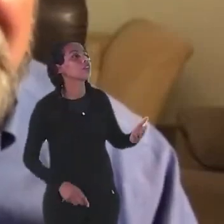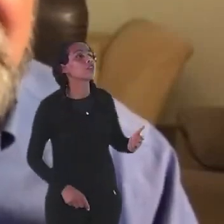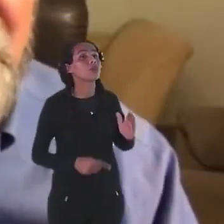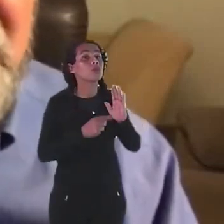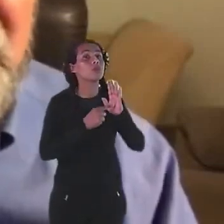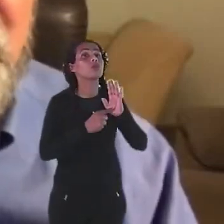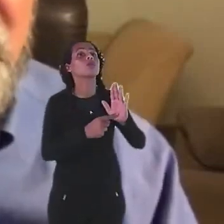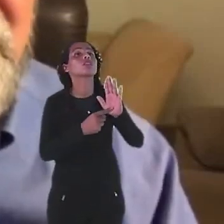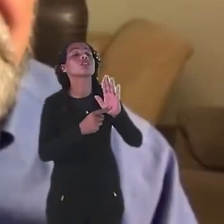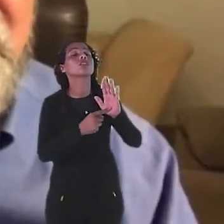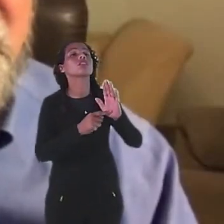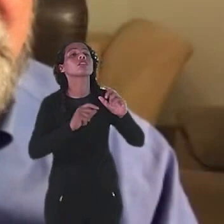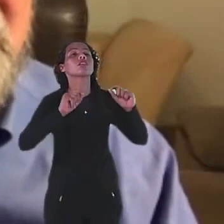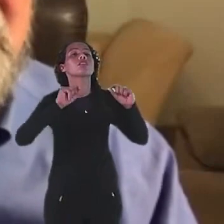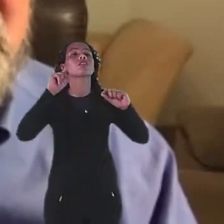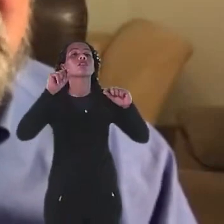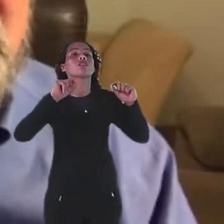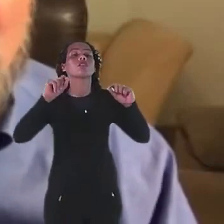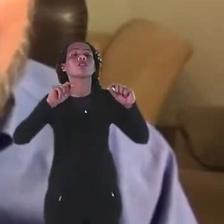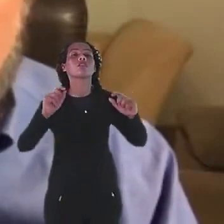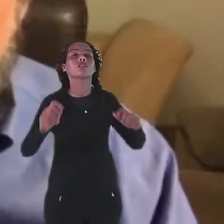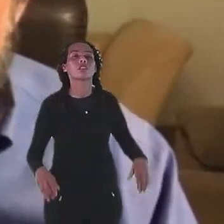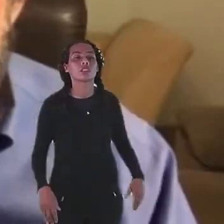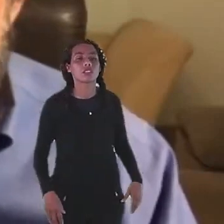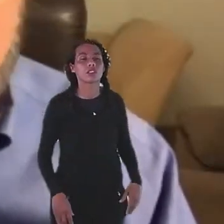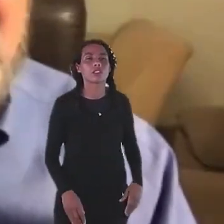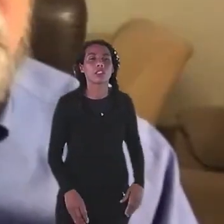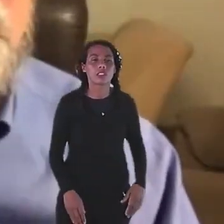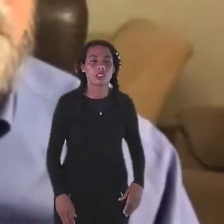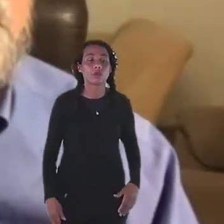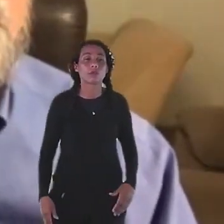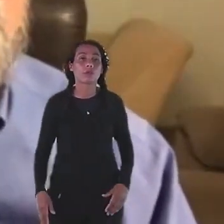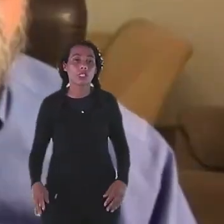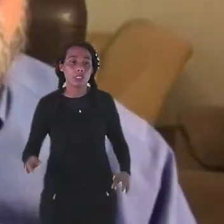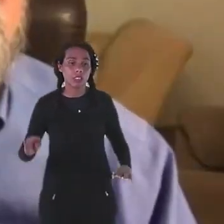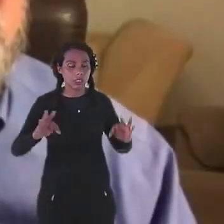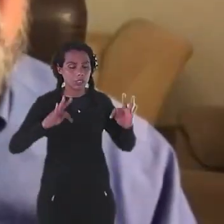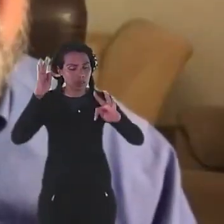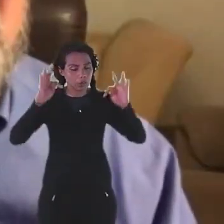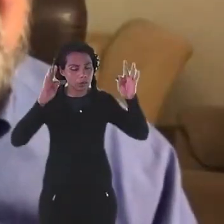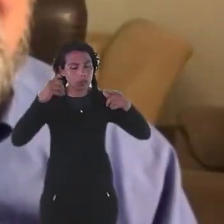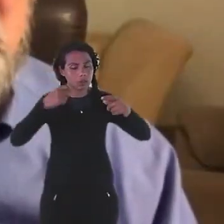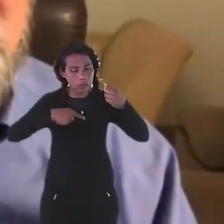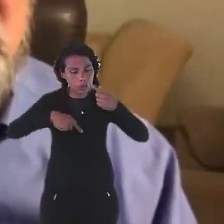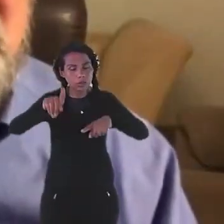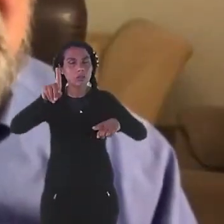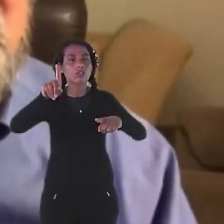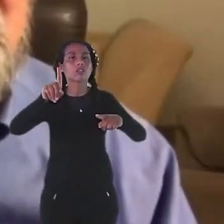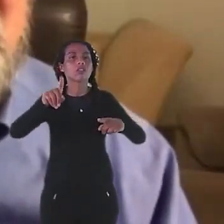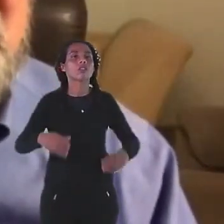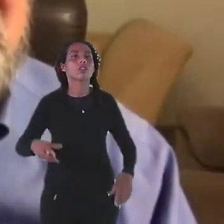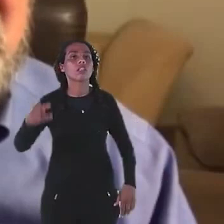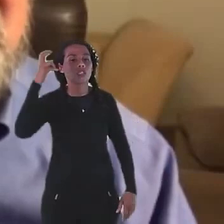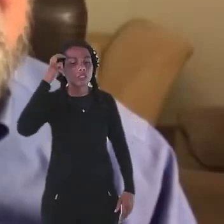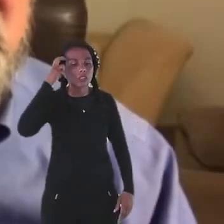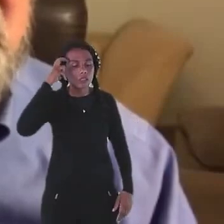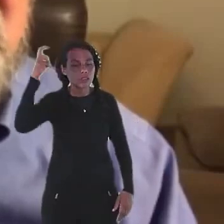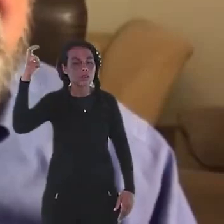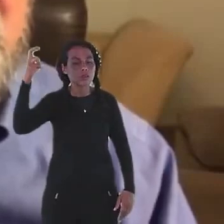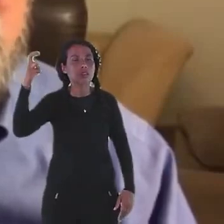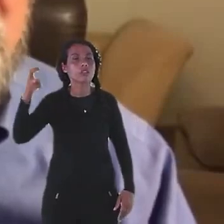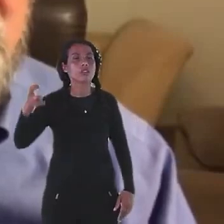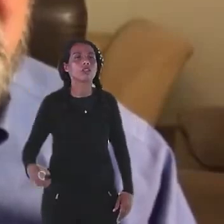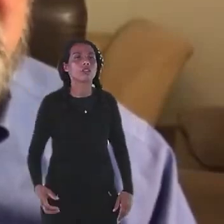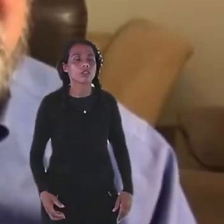incrível que pareça, apesar de todo o nosso desenvolvimento intelectual, tecnológico, a sabedoria desses nossos ancestrais